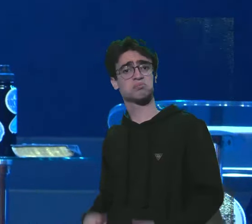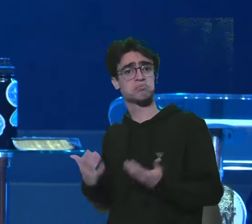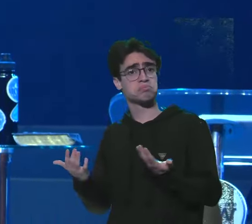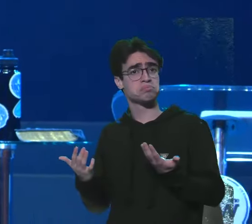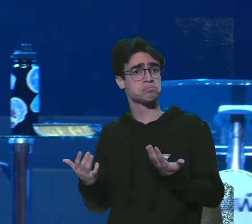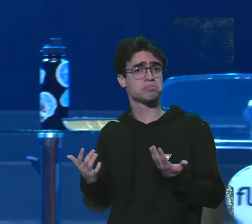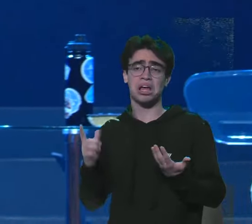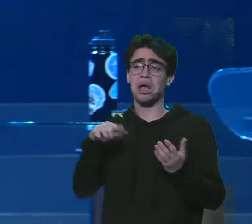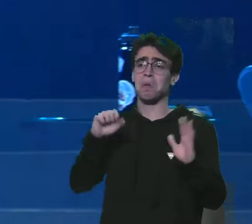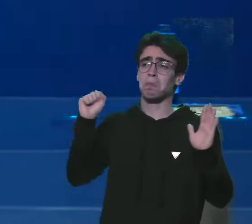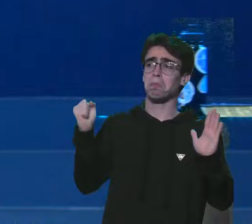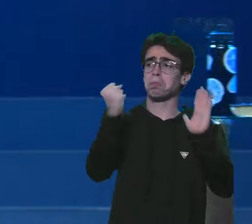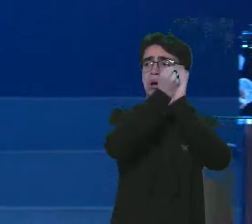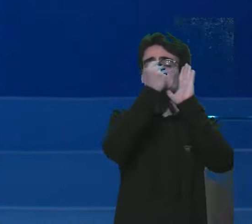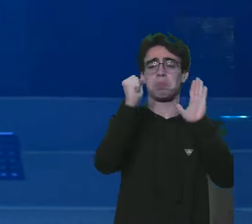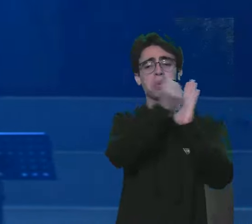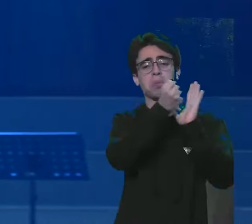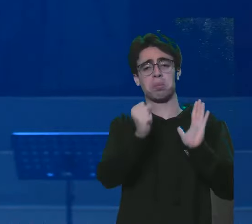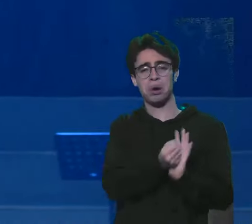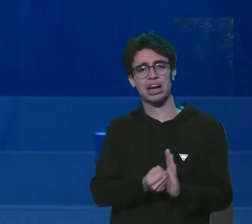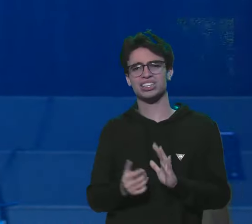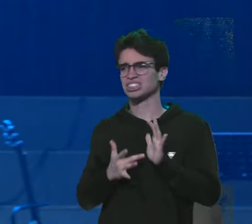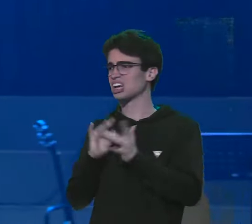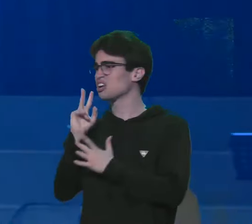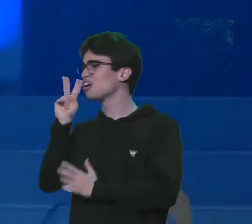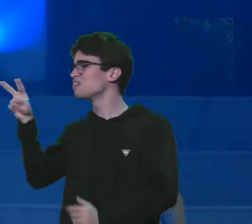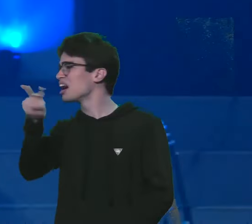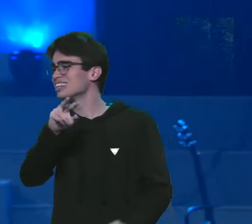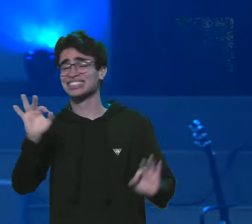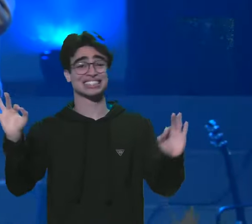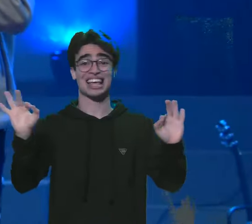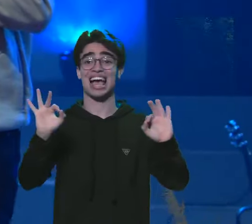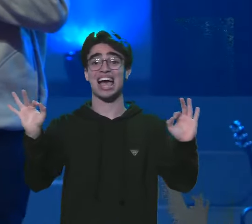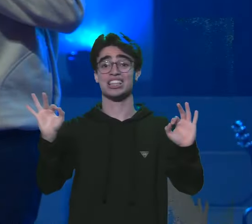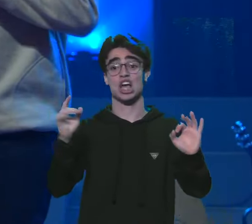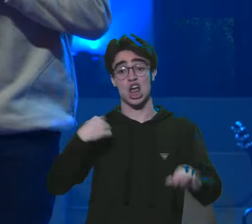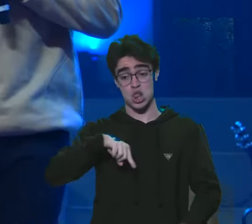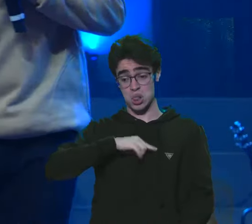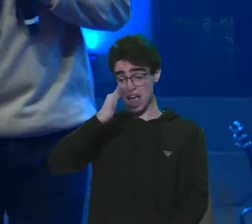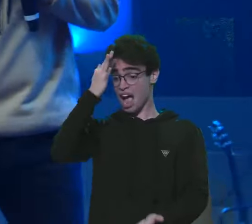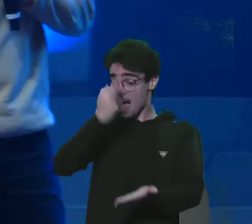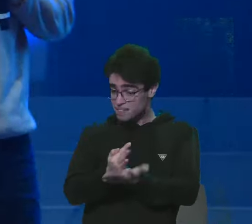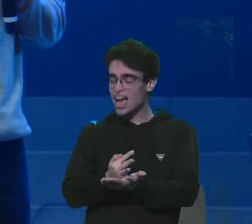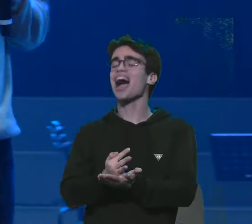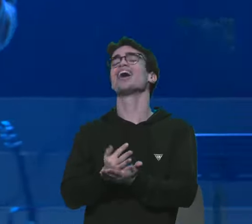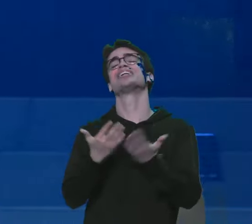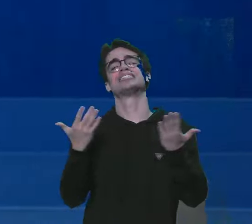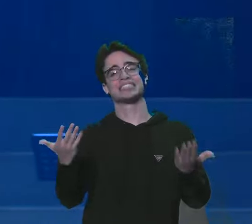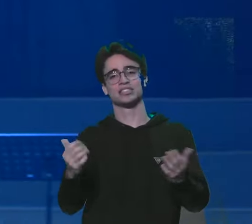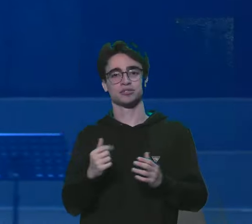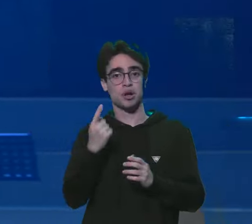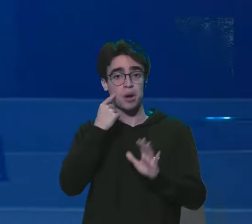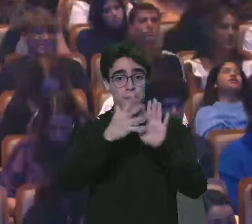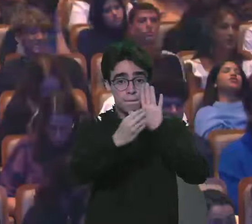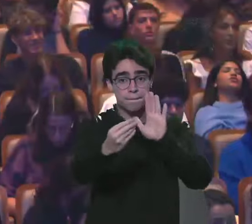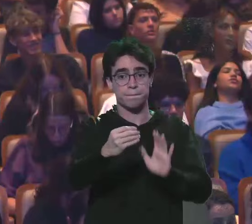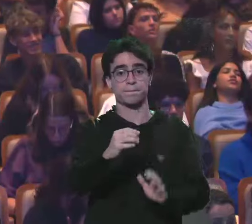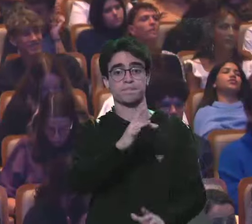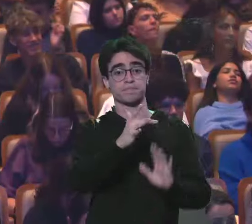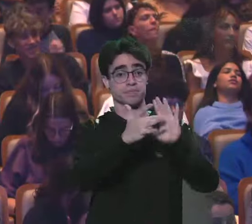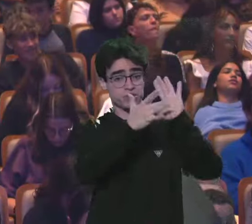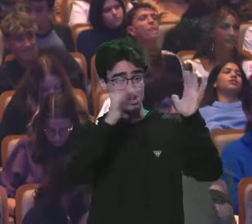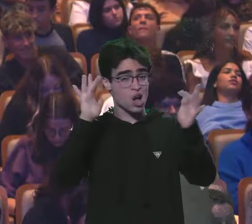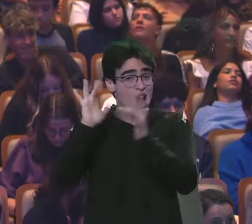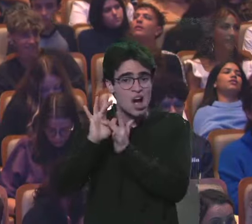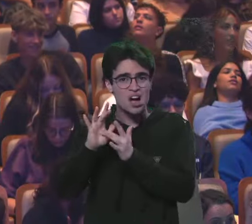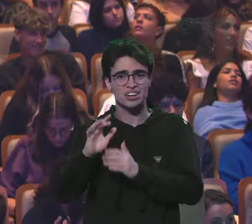não olha os rótulos. Jesus olha a nossa fé. Repete assim comigo: Jesus não